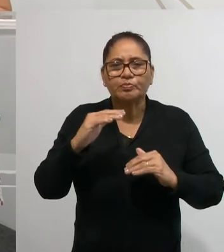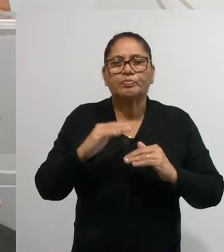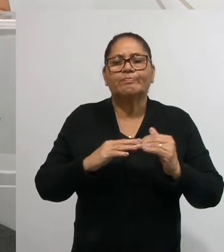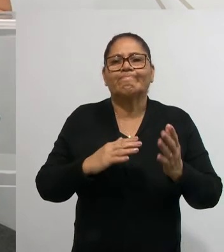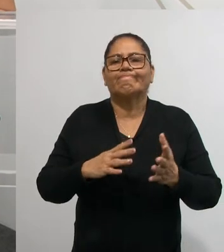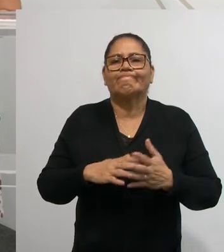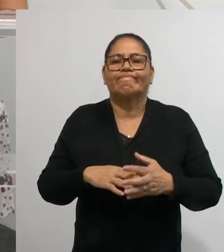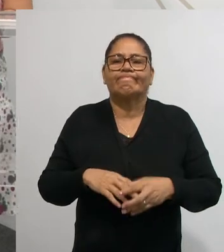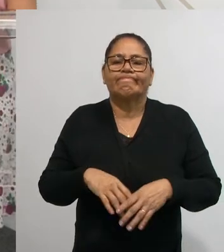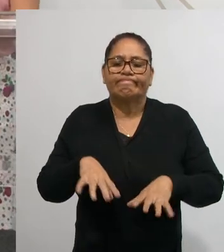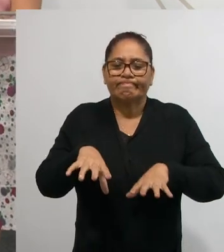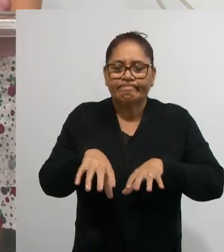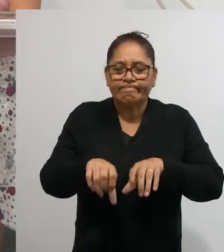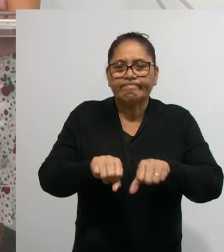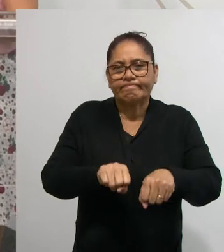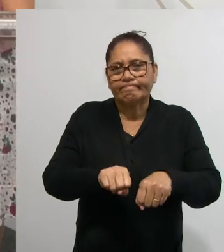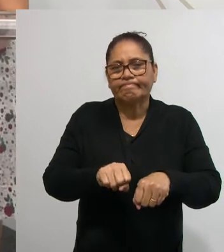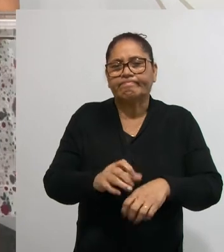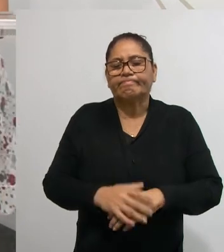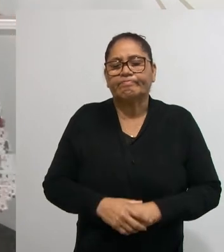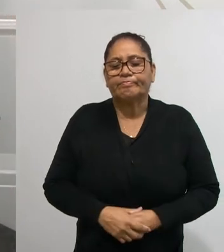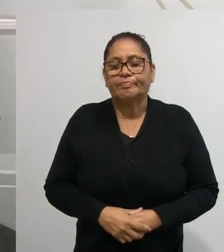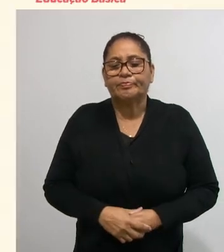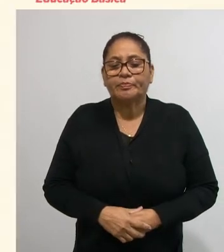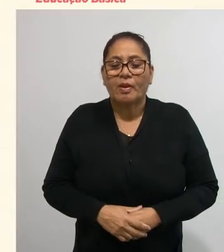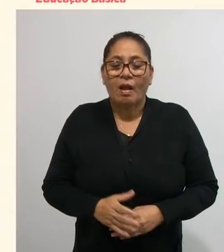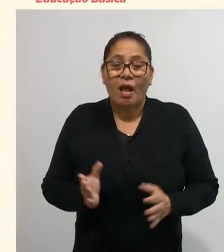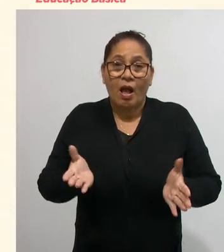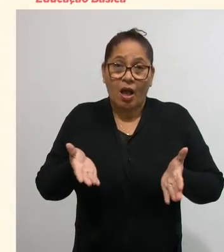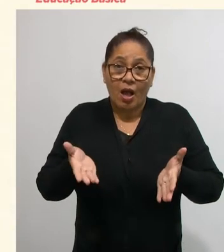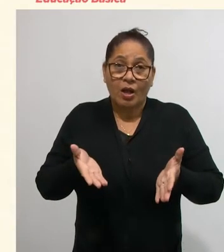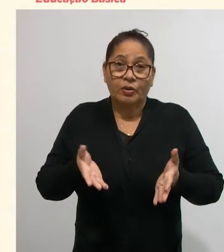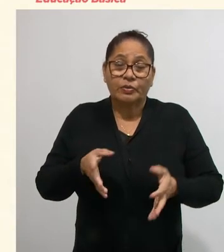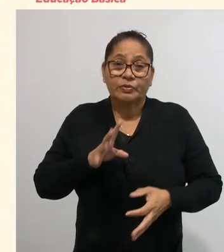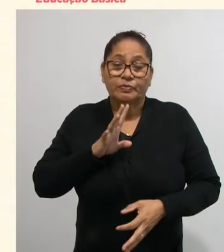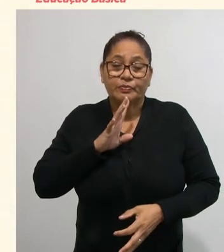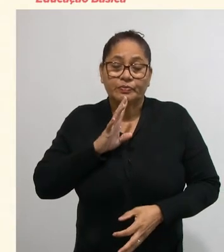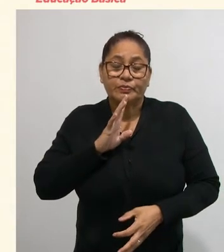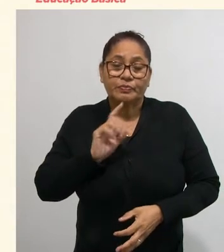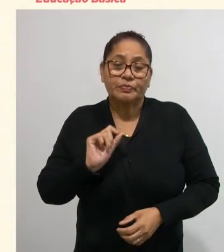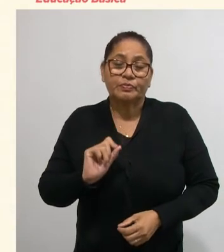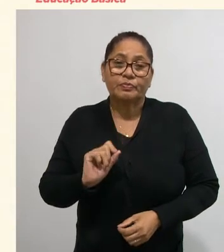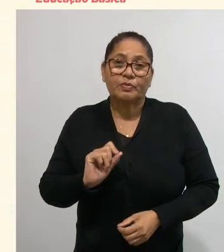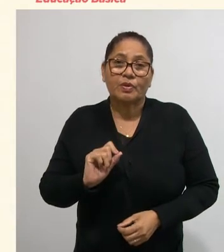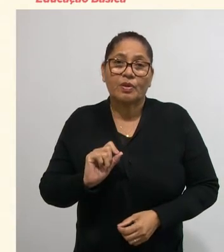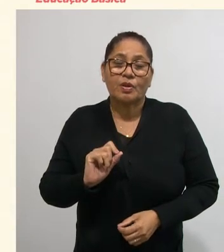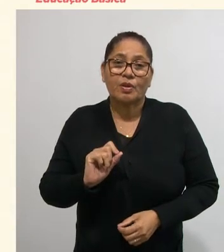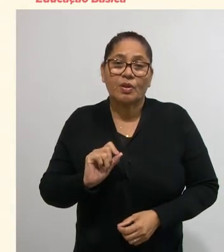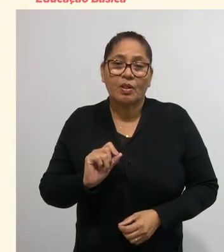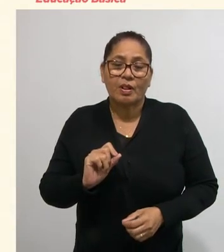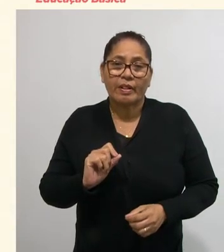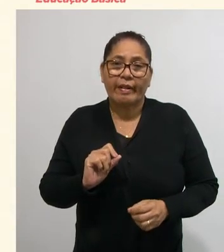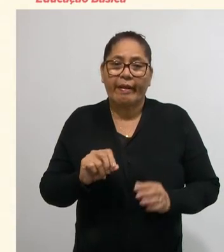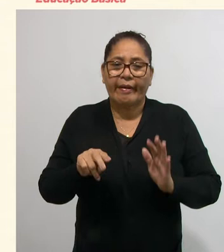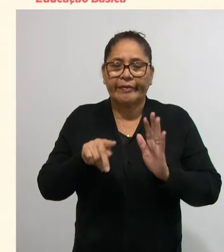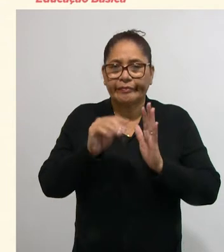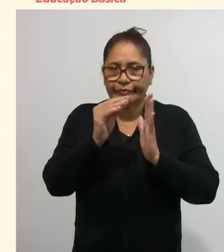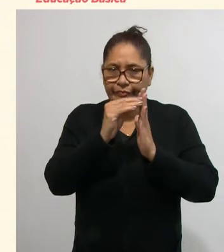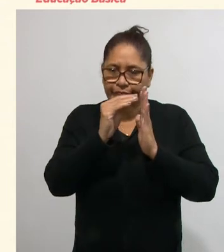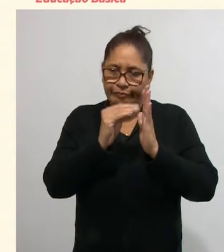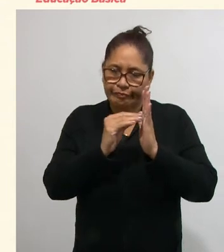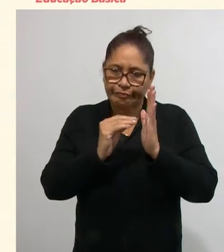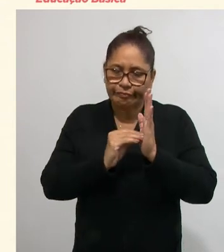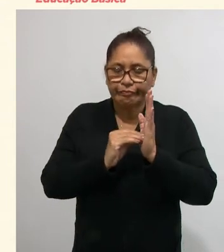licenciado e é e agora nós vamos conhecer os nossos conteúdos